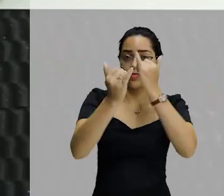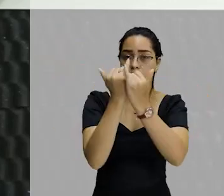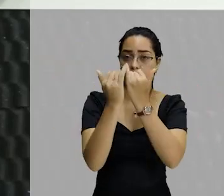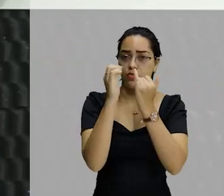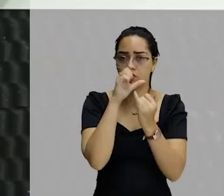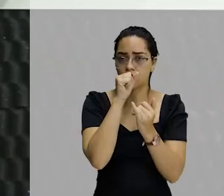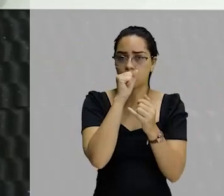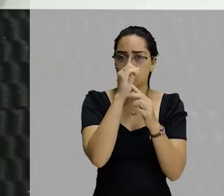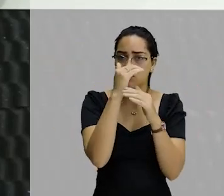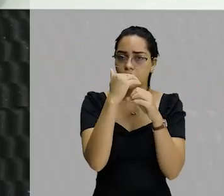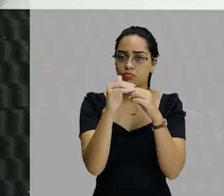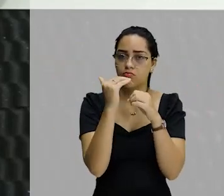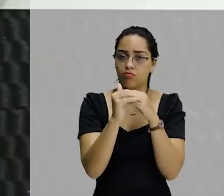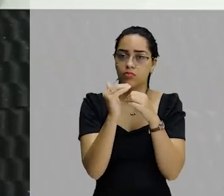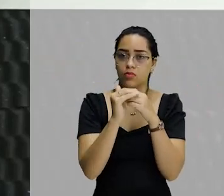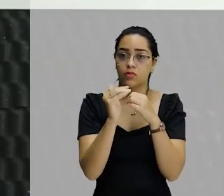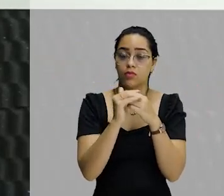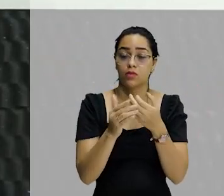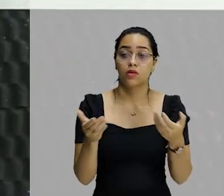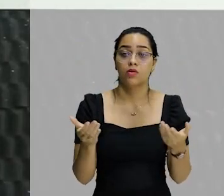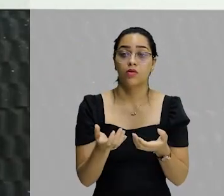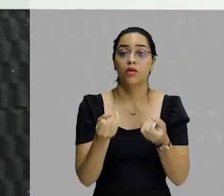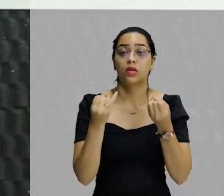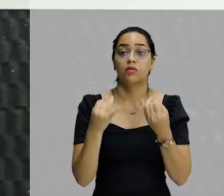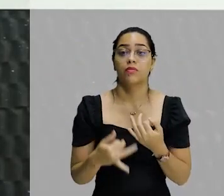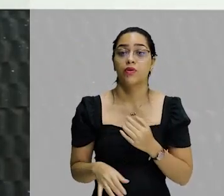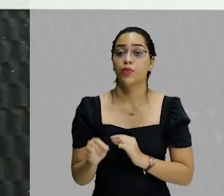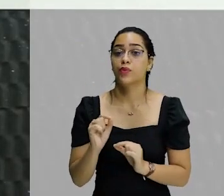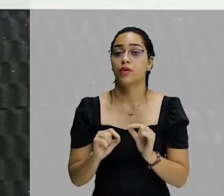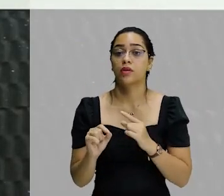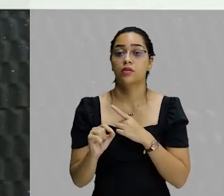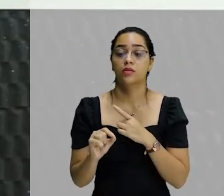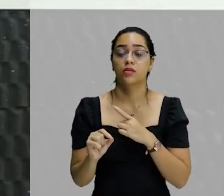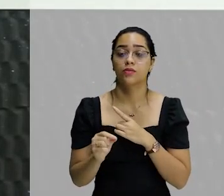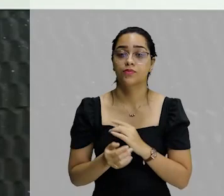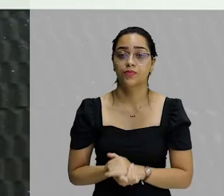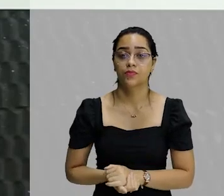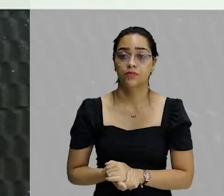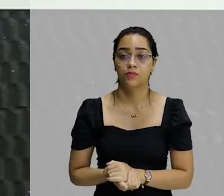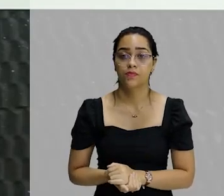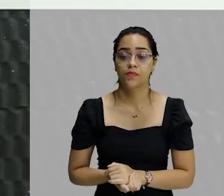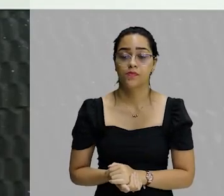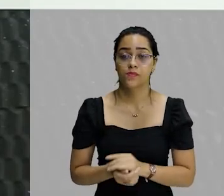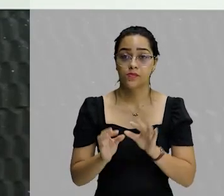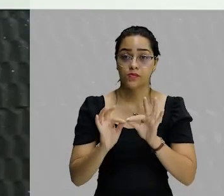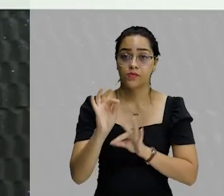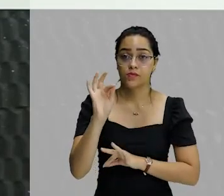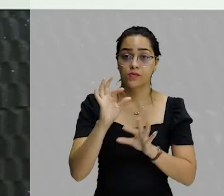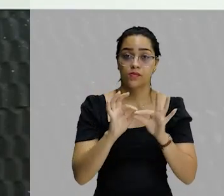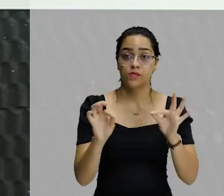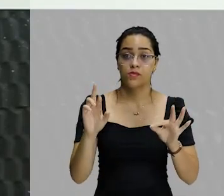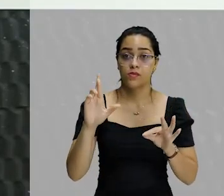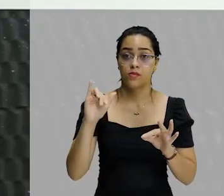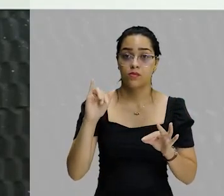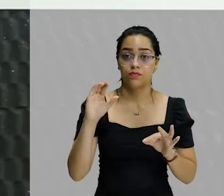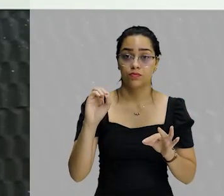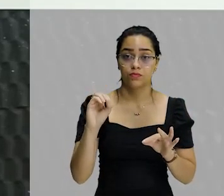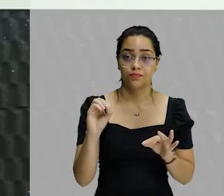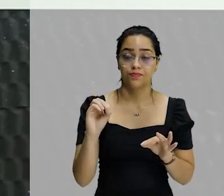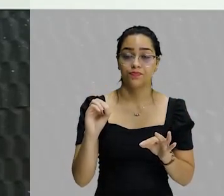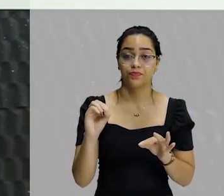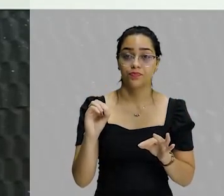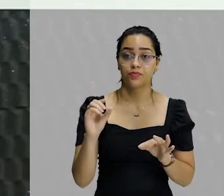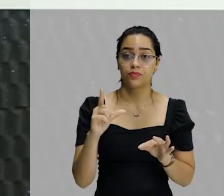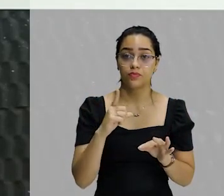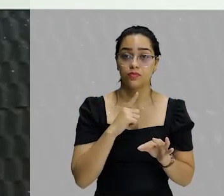aqui um círculo. A questão fala o seguinte, ó, que a medida do raio da seção,